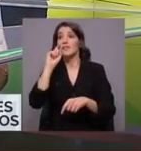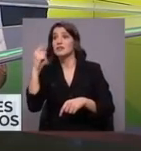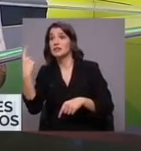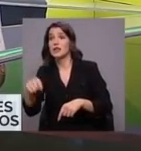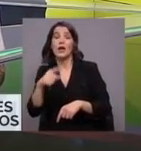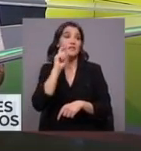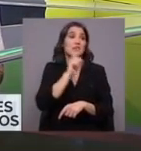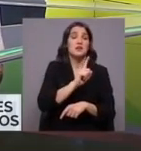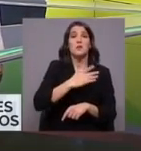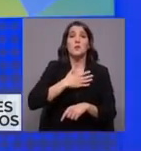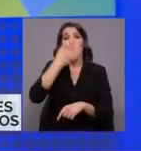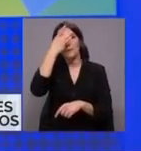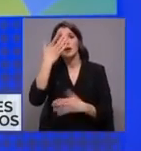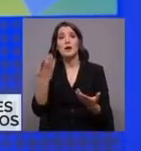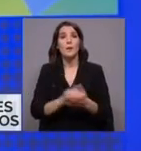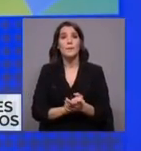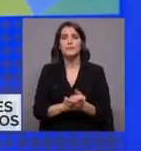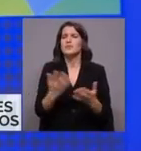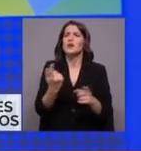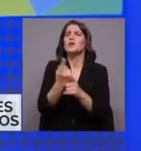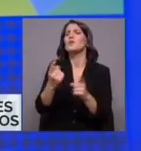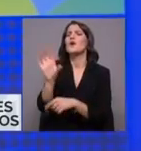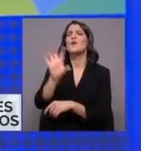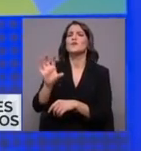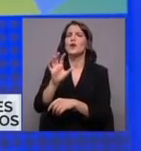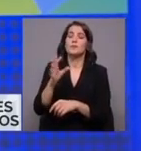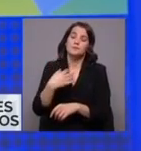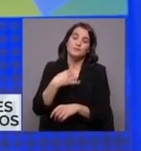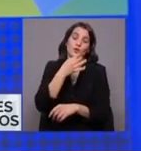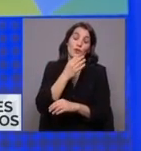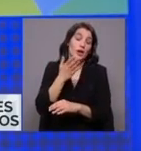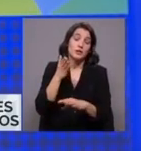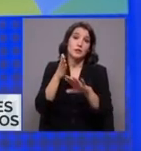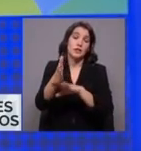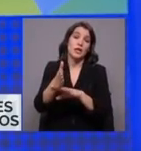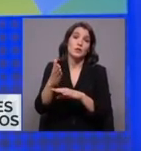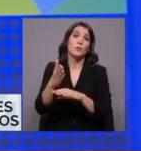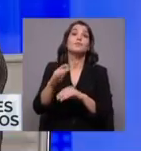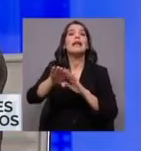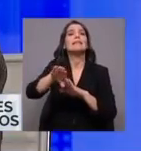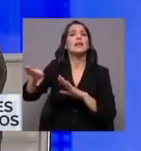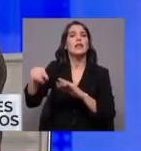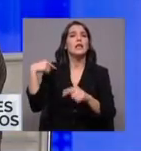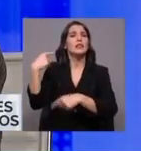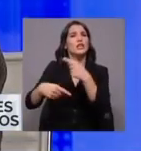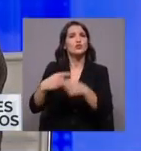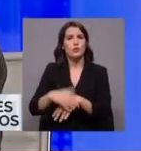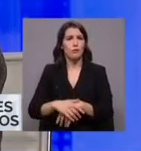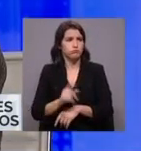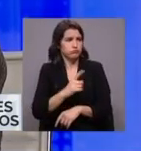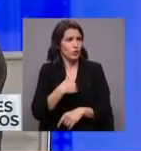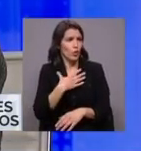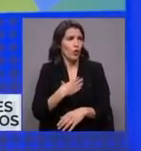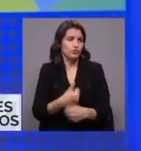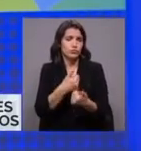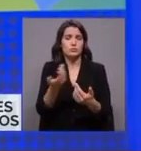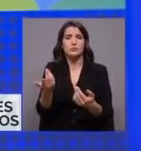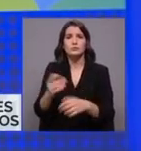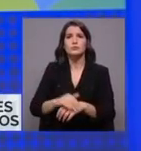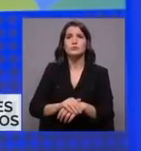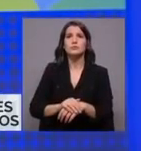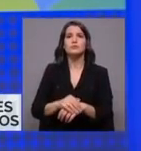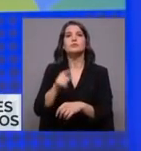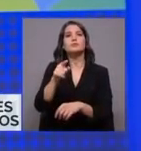falta no discurso é camadas de trás vou falar vou falar direto da tradicional a estão a passar mal e gosto